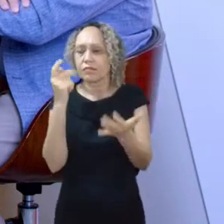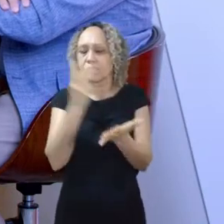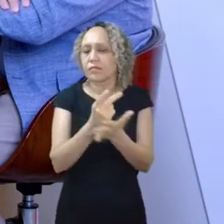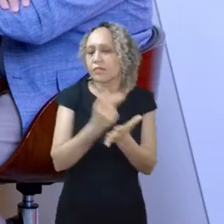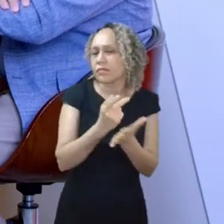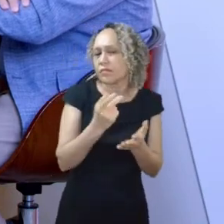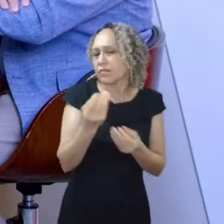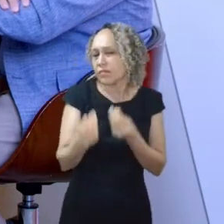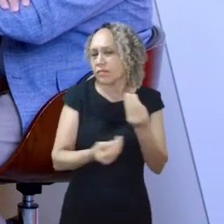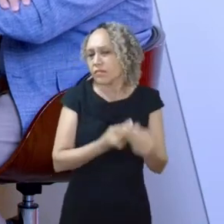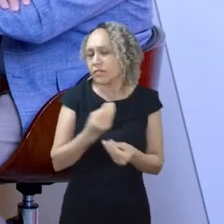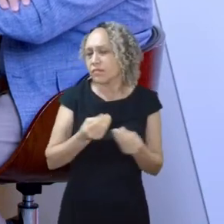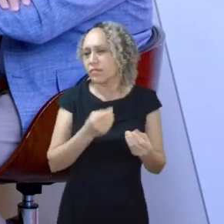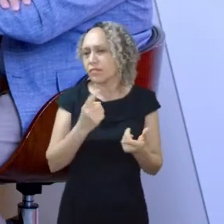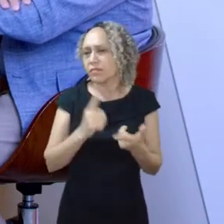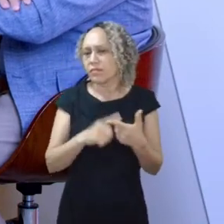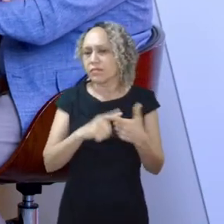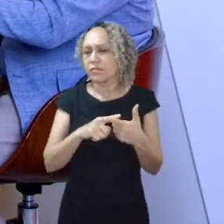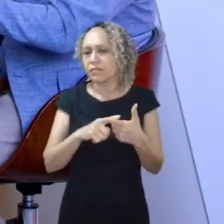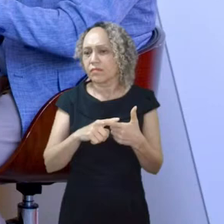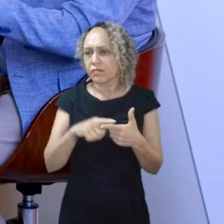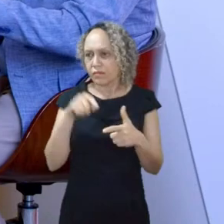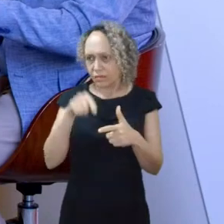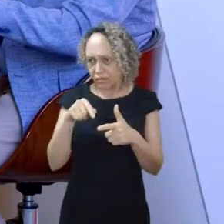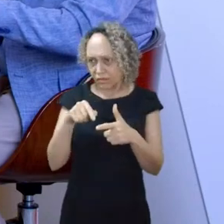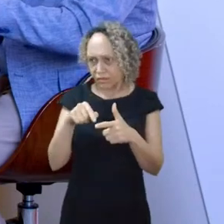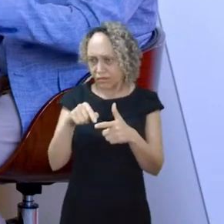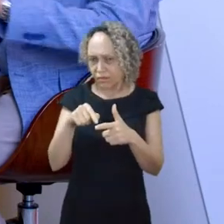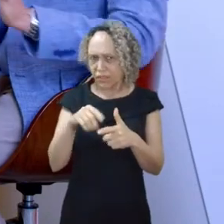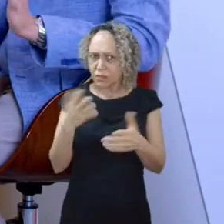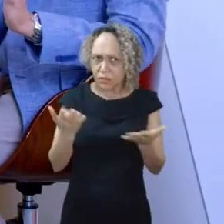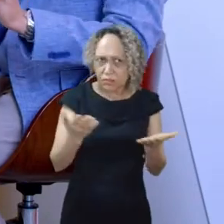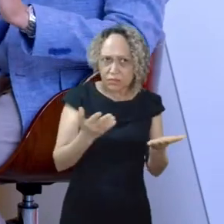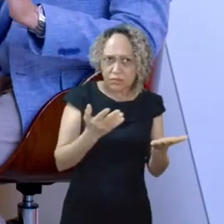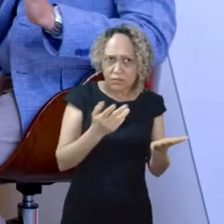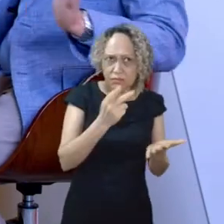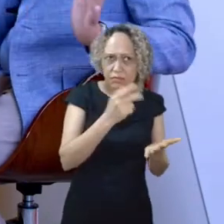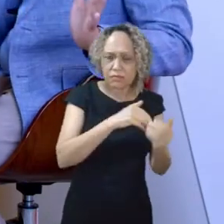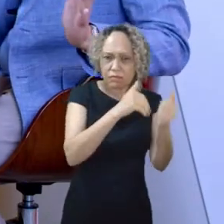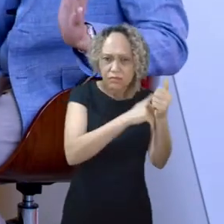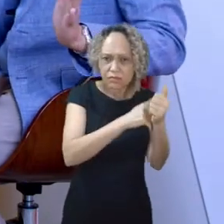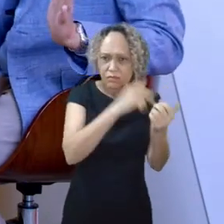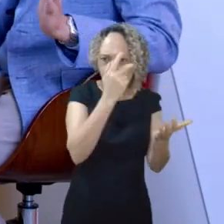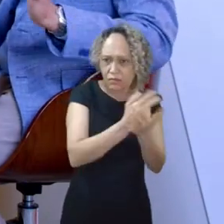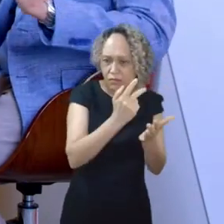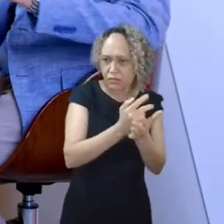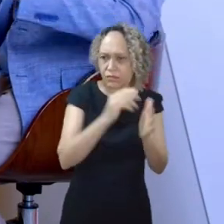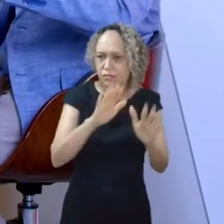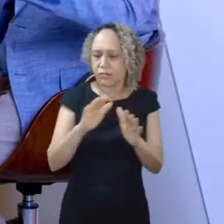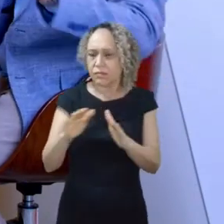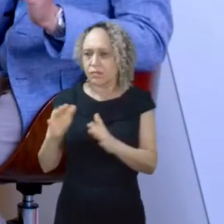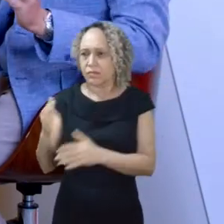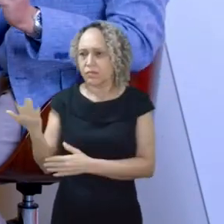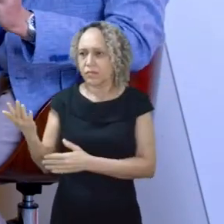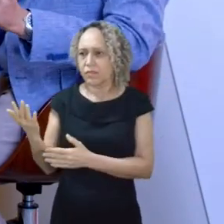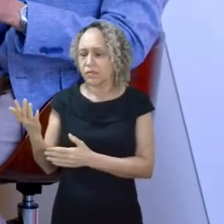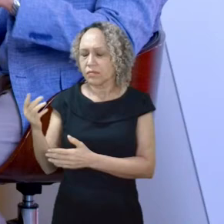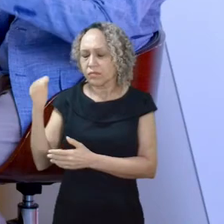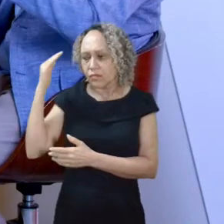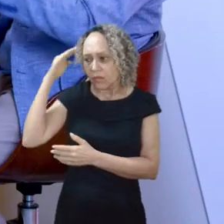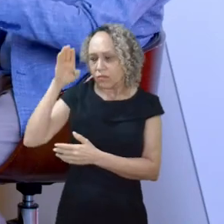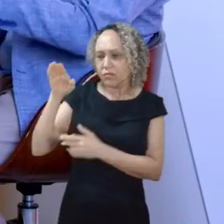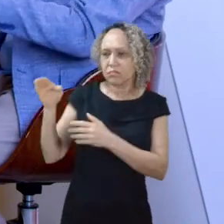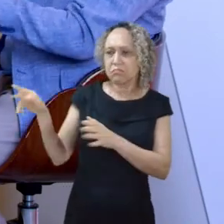para as pessoas entenderem. Mas como que é mantido? Olha só, é sigiloso, mas as coisas que envolvem o Bolsonaro pode ser exposto assim para todo